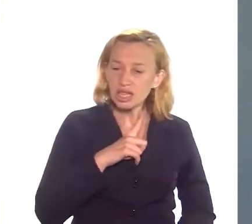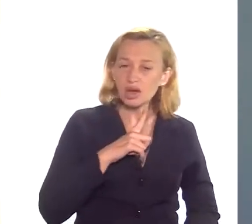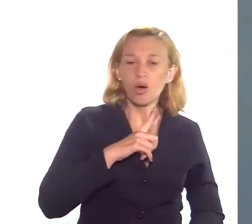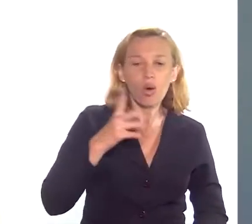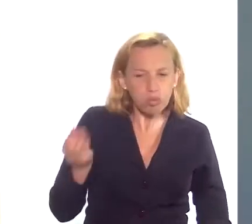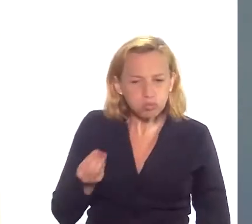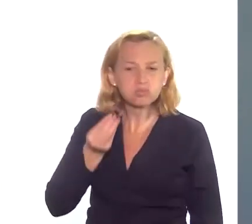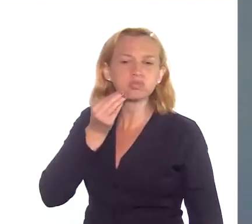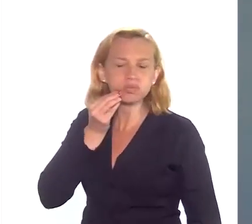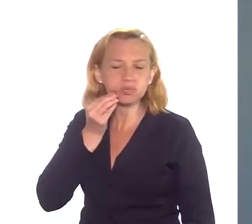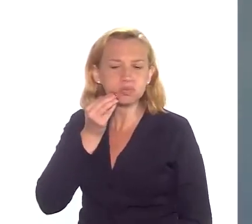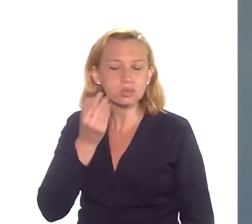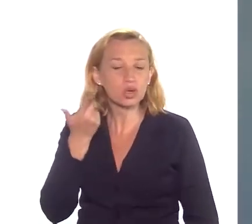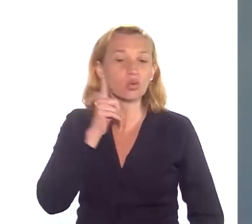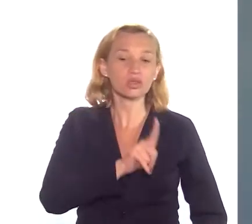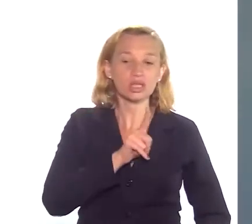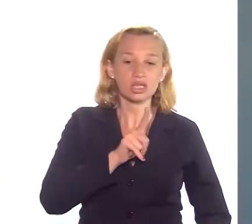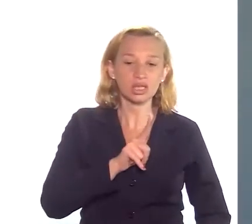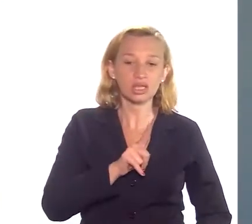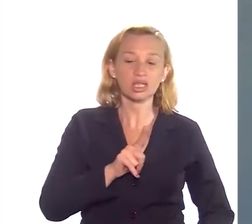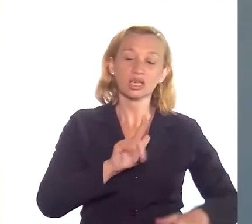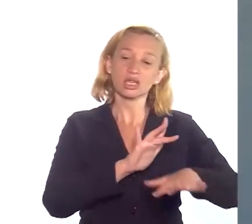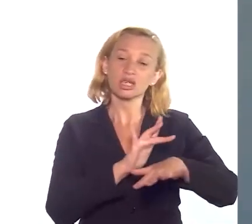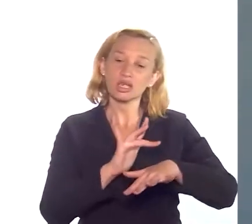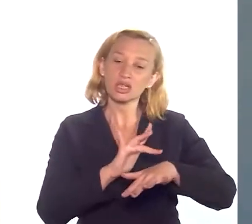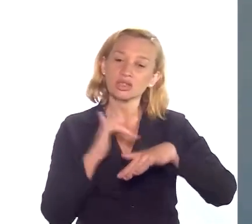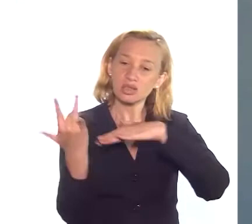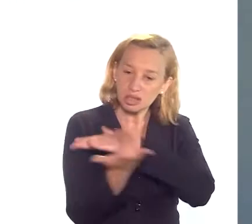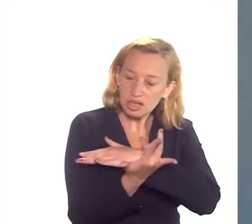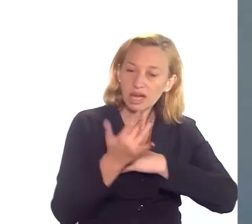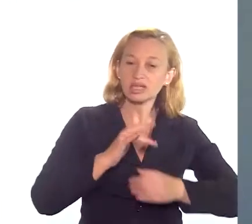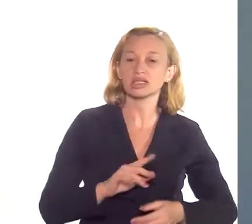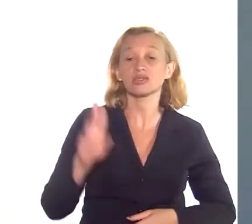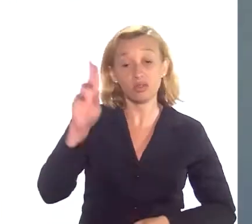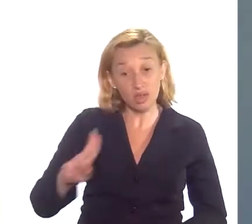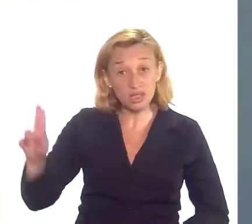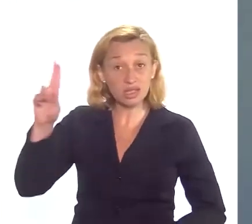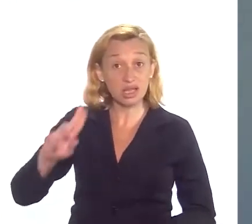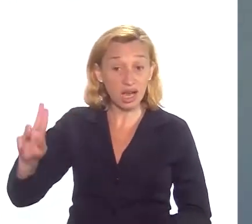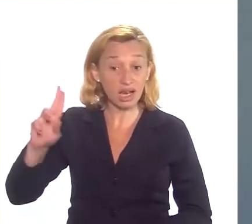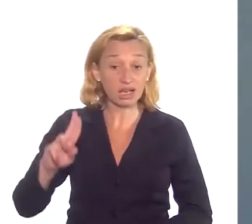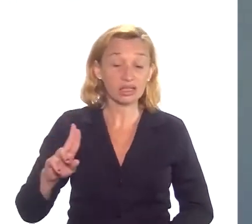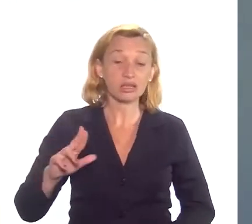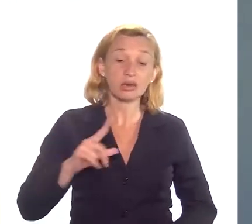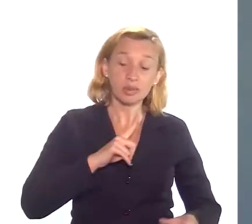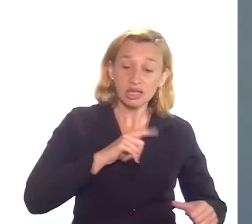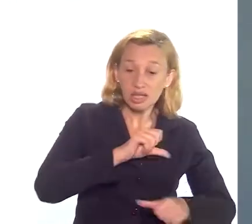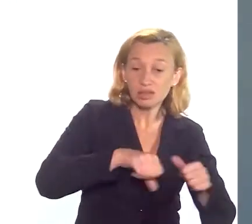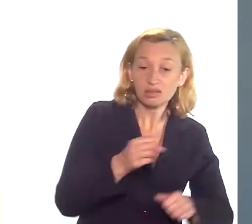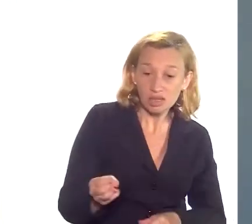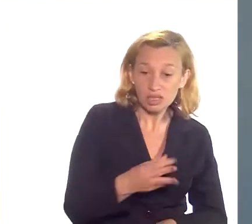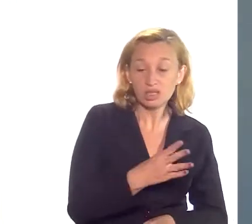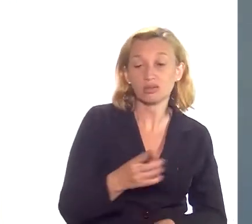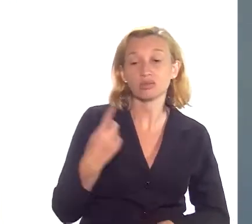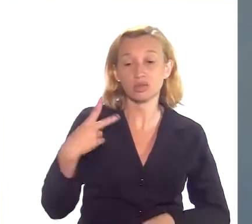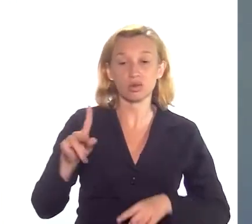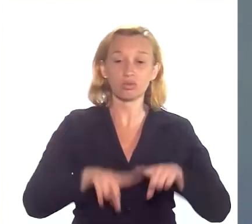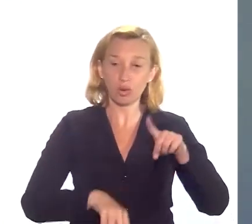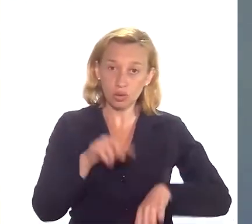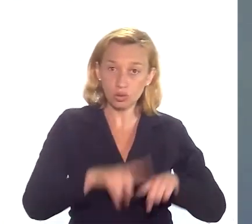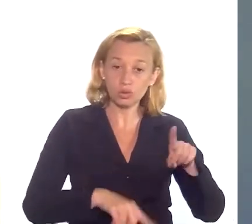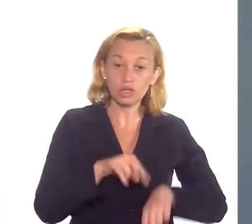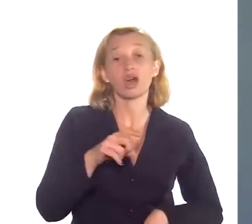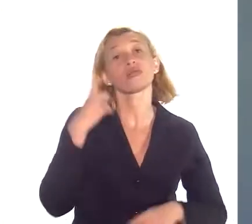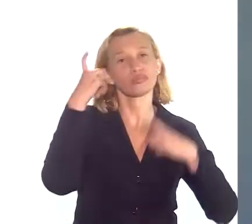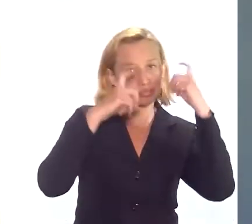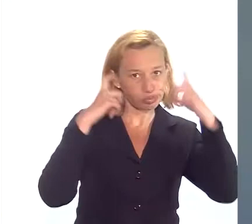negócios, que elas tenham chance de acessar toda essa rede de centros tecnológicos, né, das universidades para gerar inovação